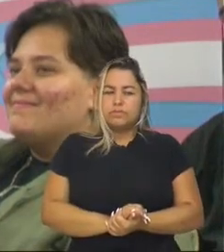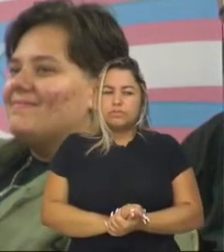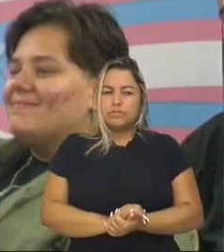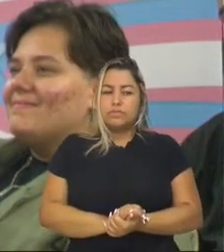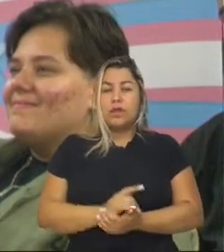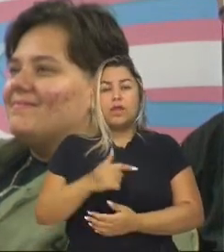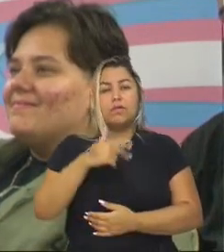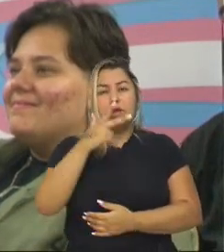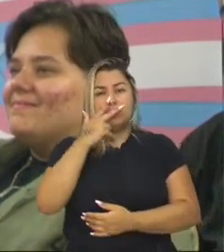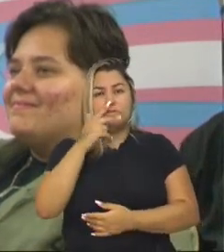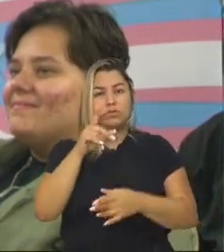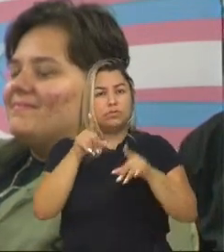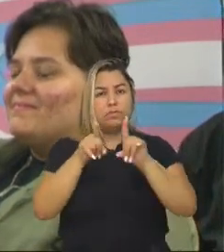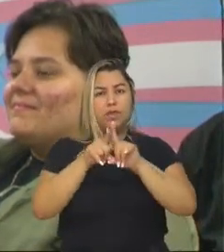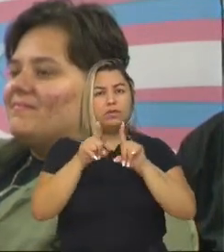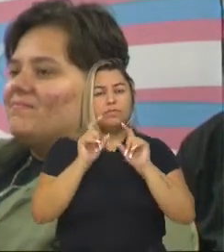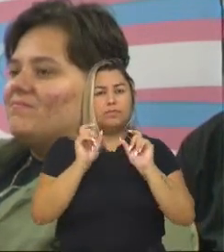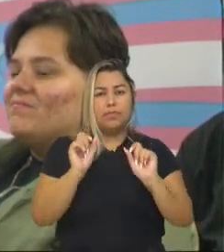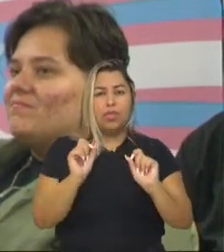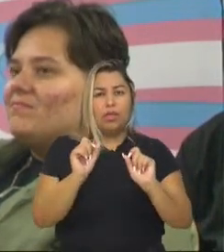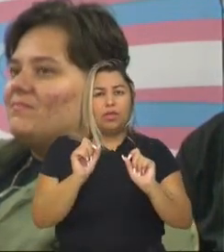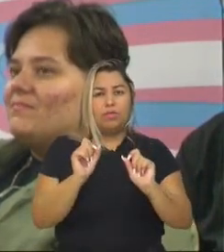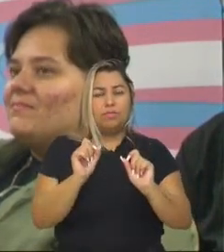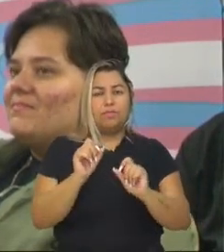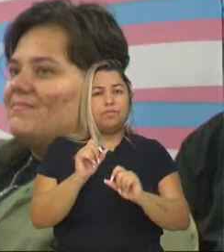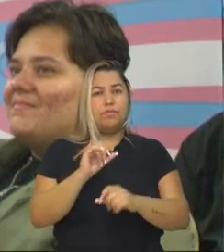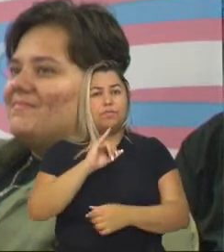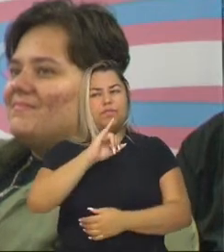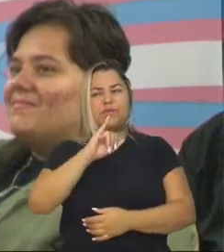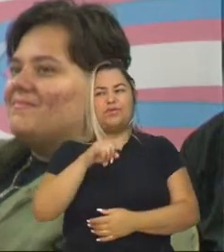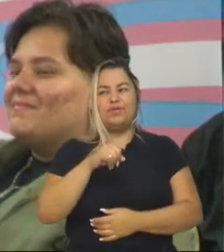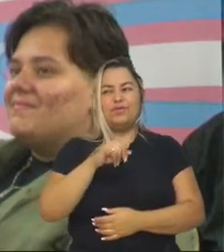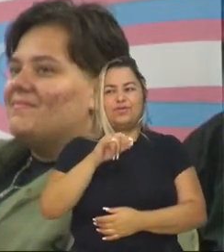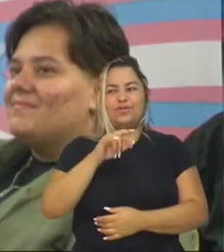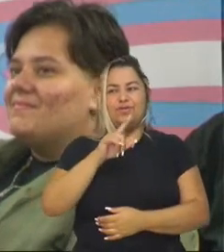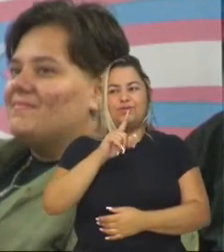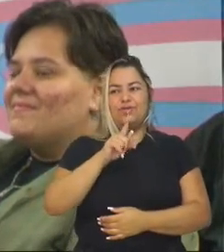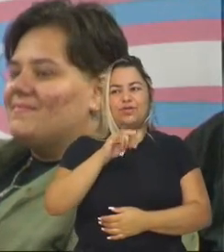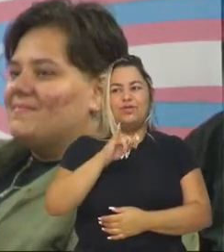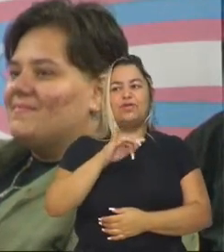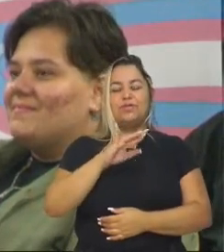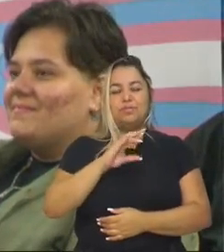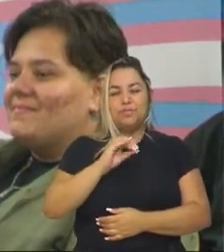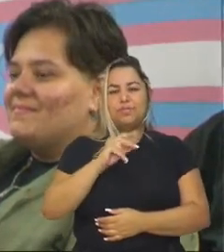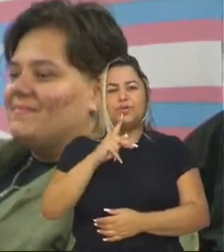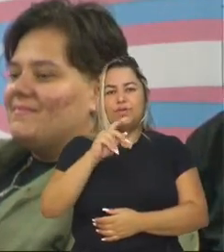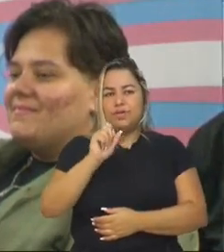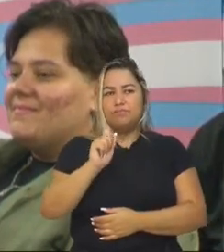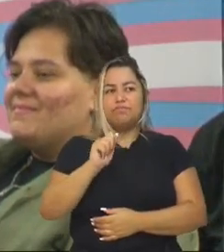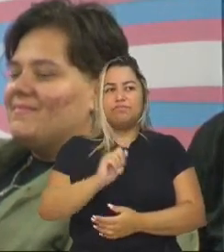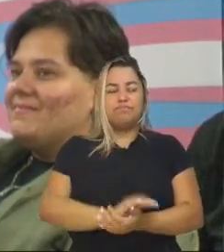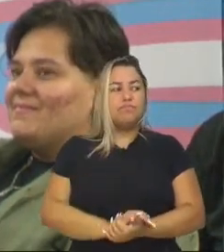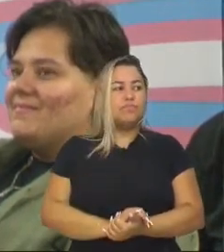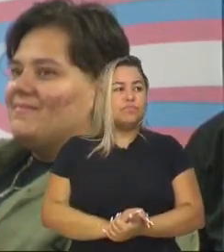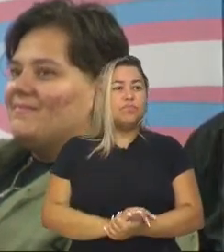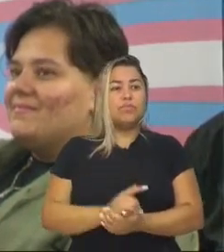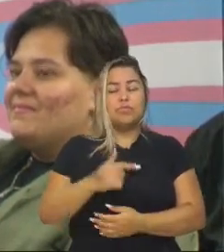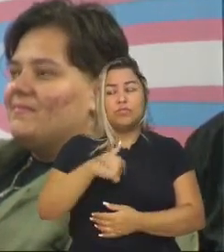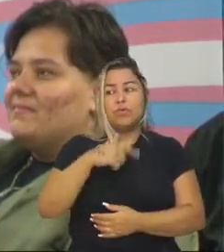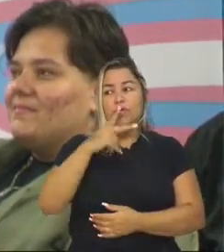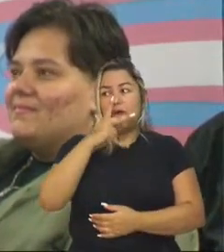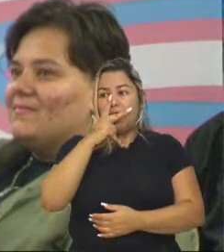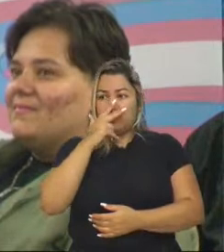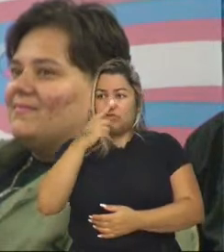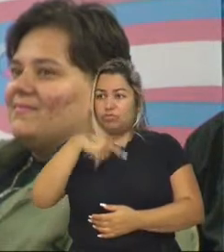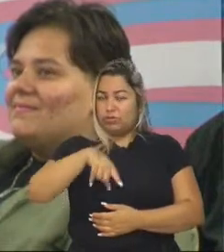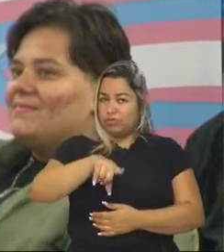eu acho que onde me toca, né? E aí, de novo, agradecer muito por esse espaço e de que a gente